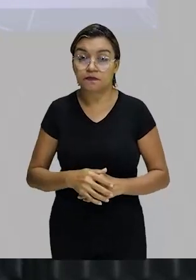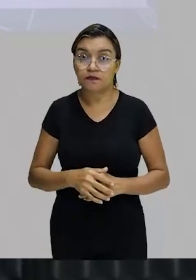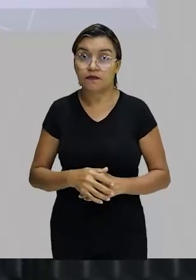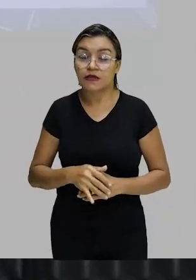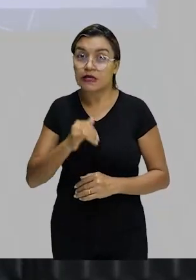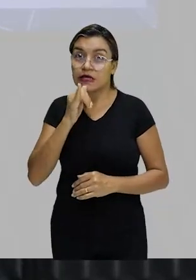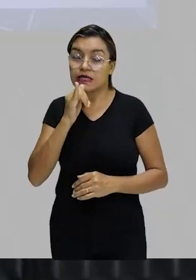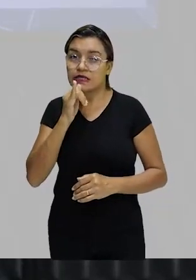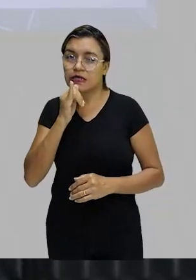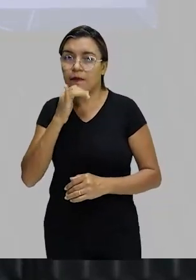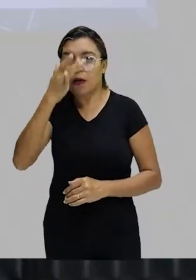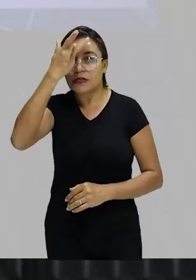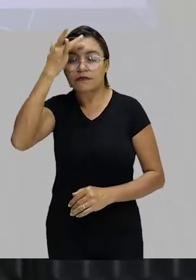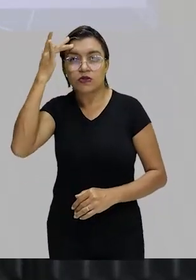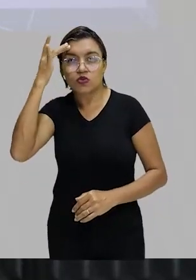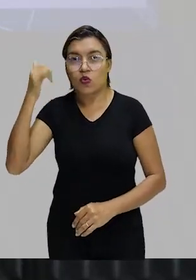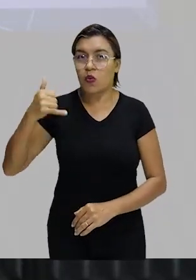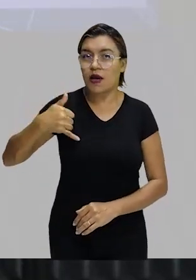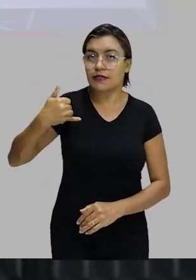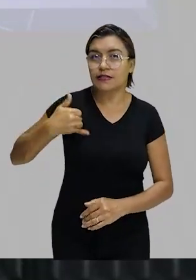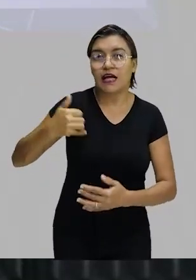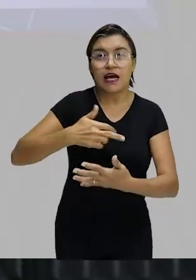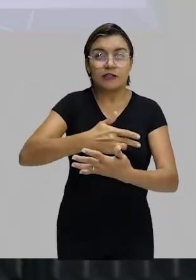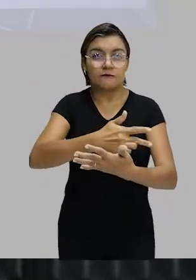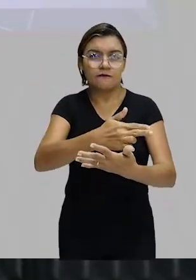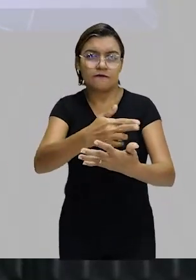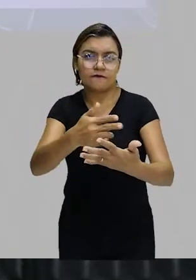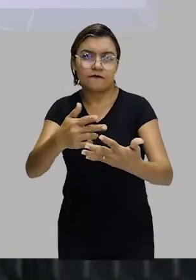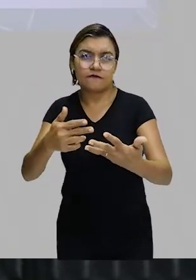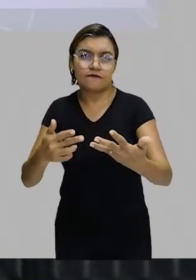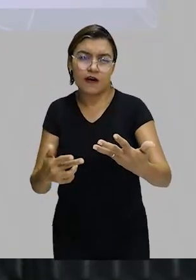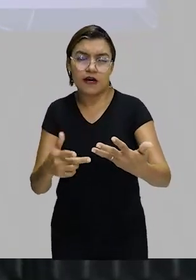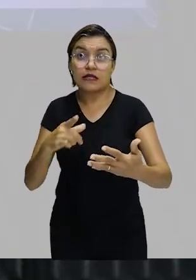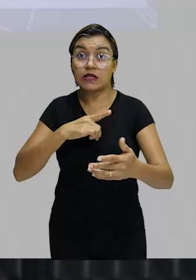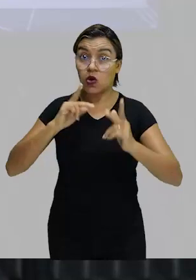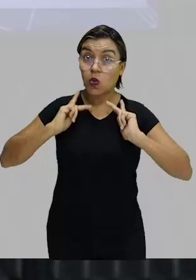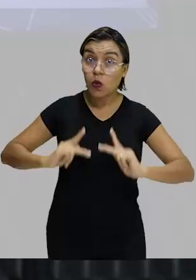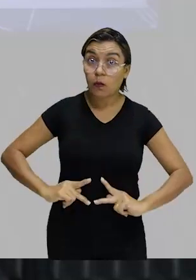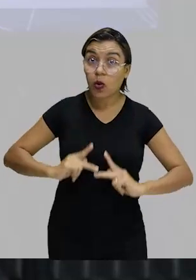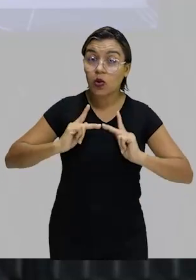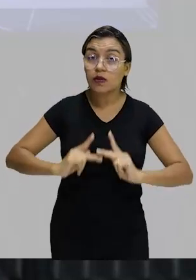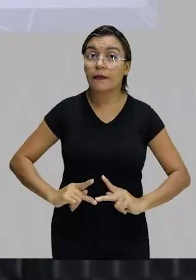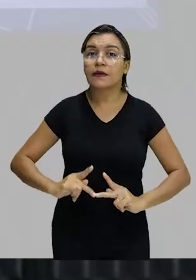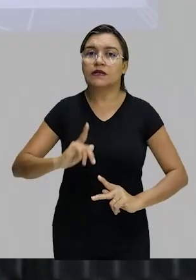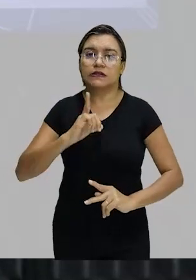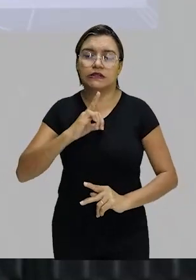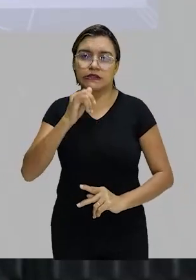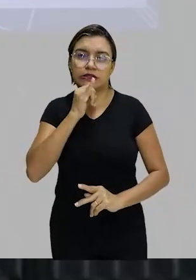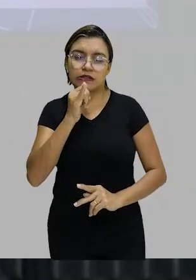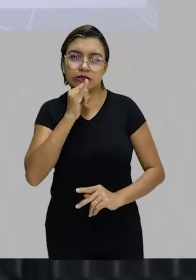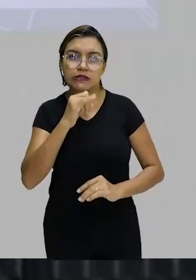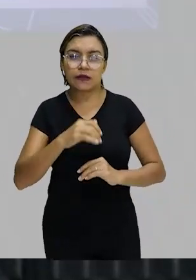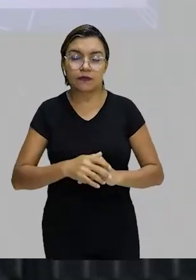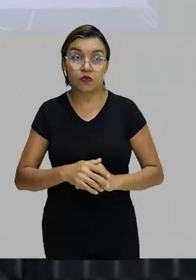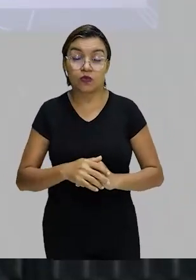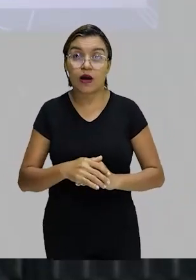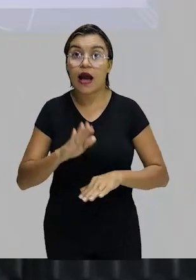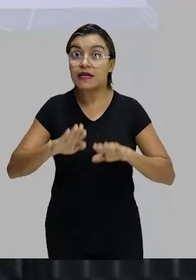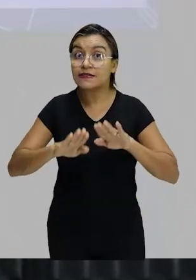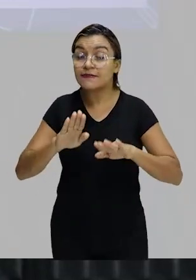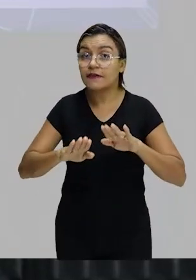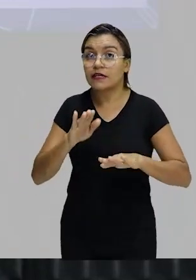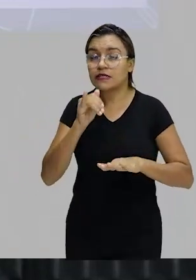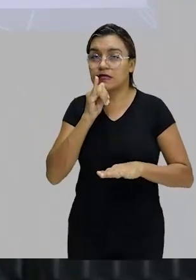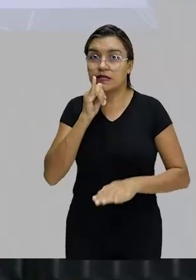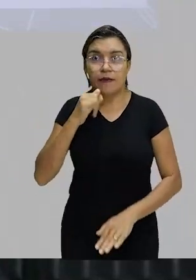expõe pessoas de todas as idades a certos comportamentos que poderiam ser considerados impróprios, né,